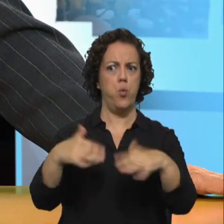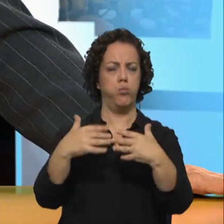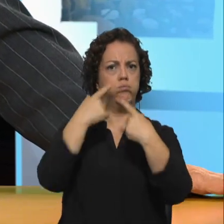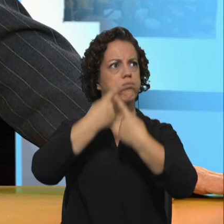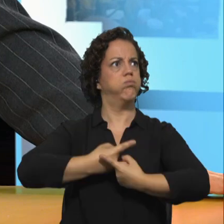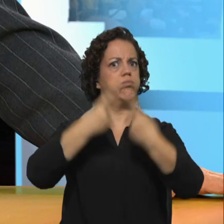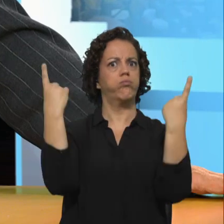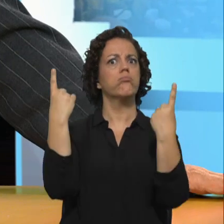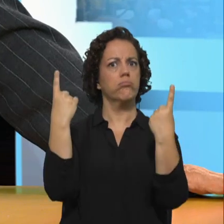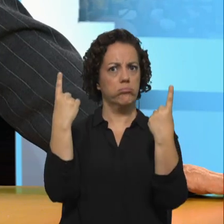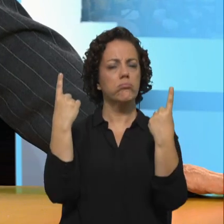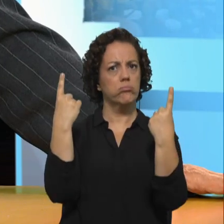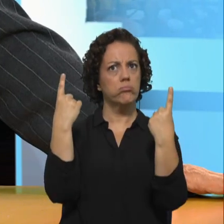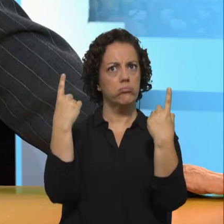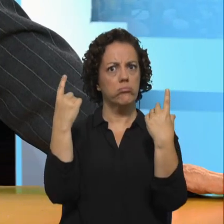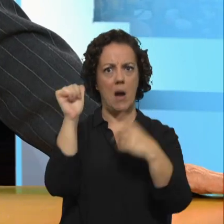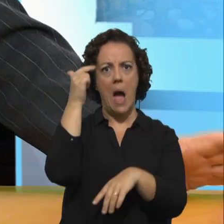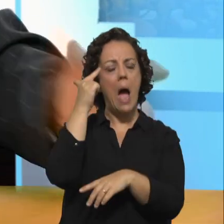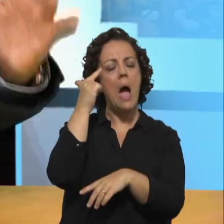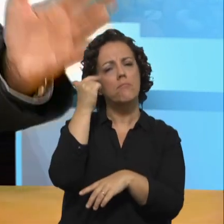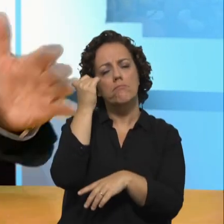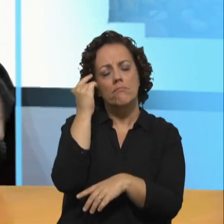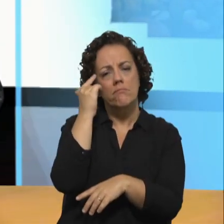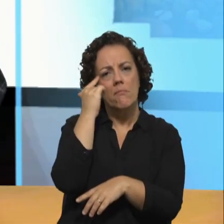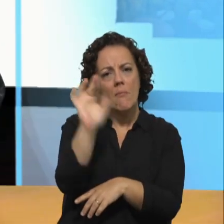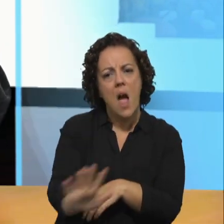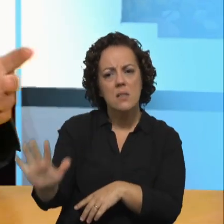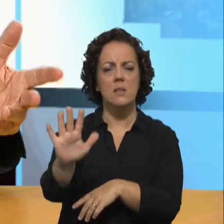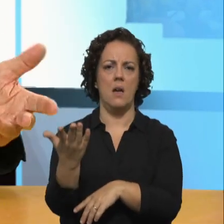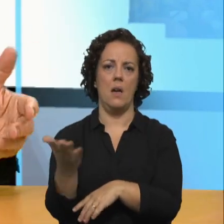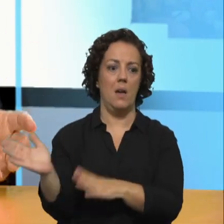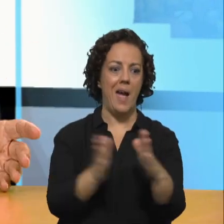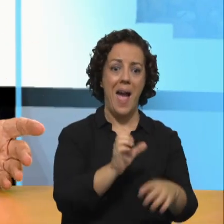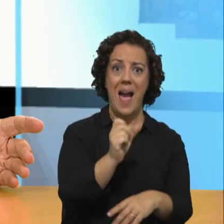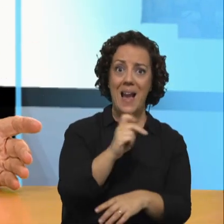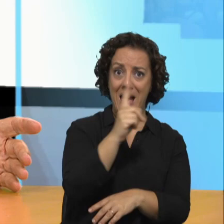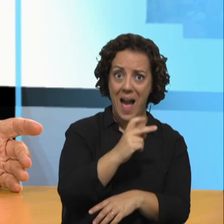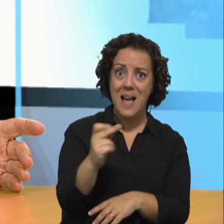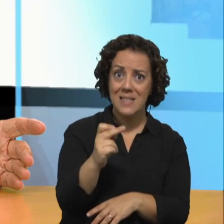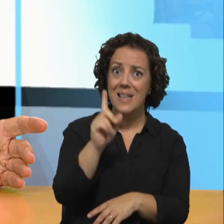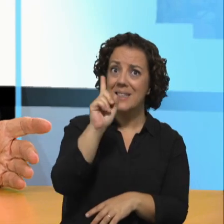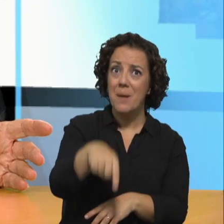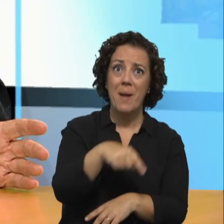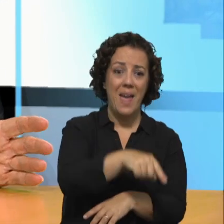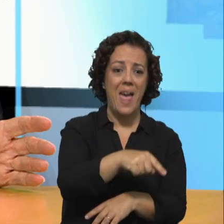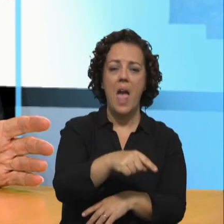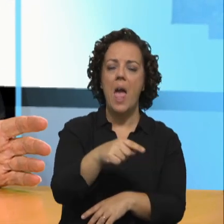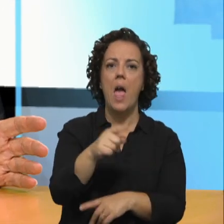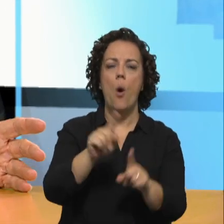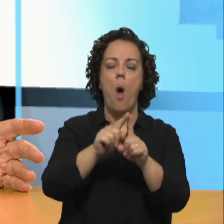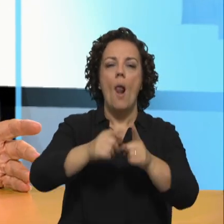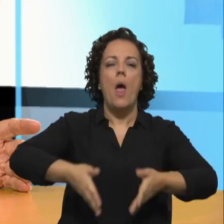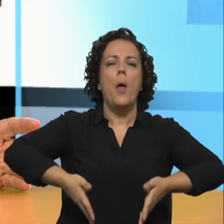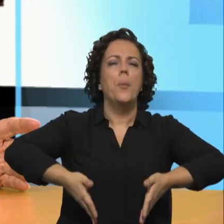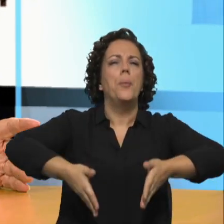projeção na Ásia. Gaza tem todas as possibilidades, é uma via transversal,